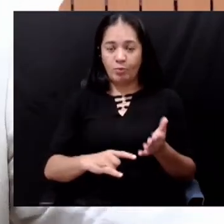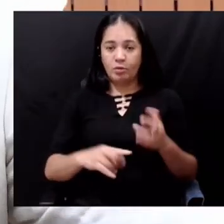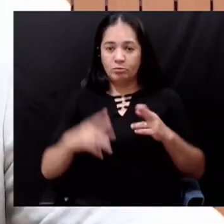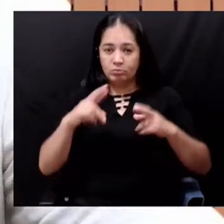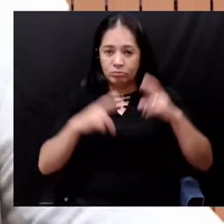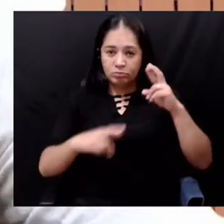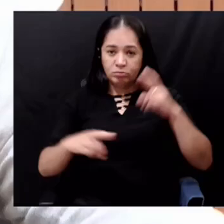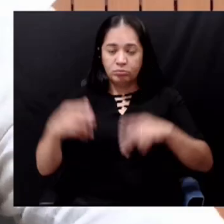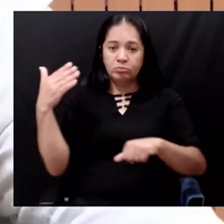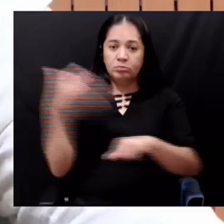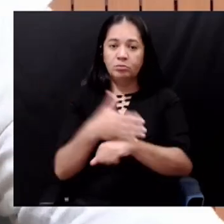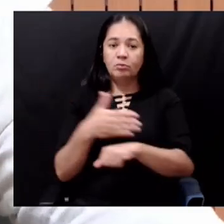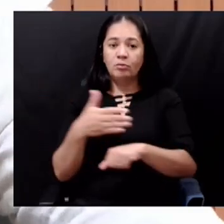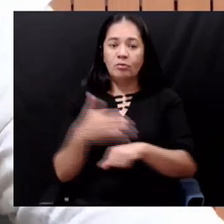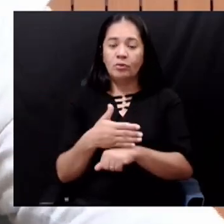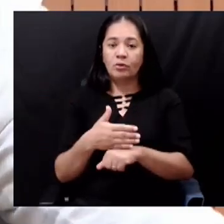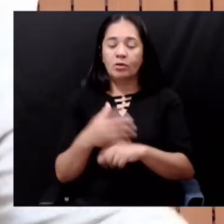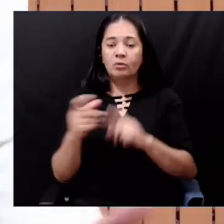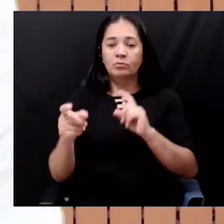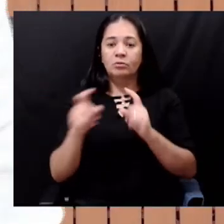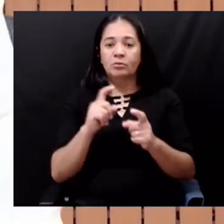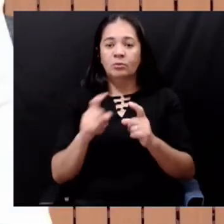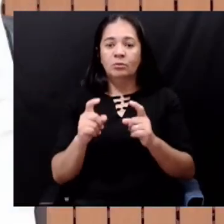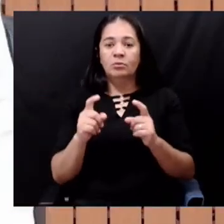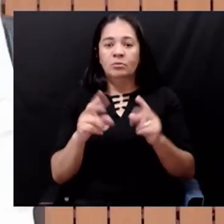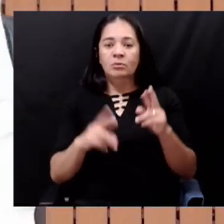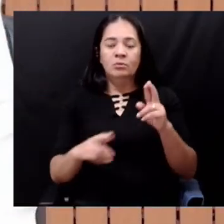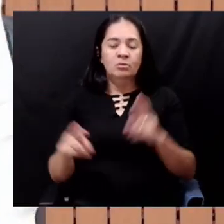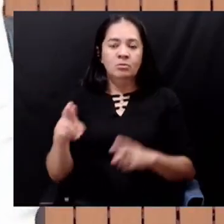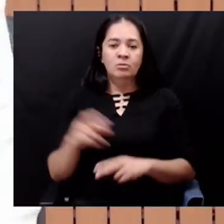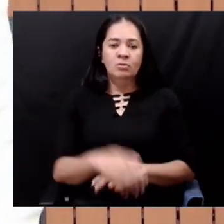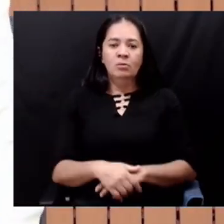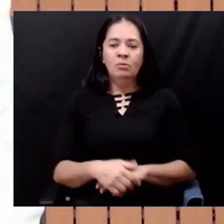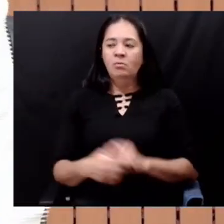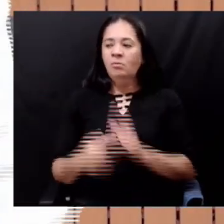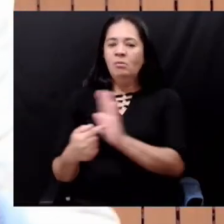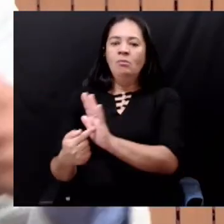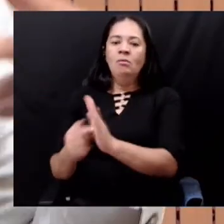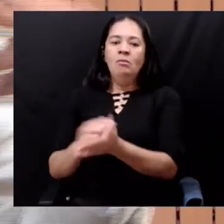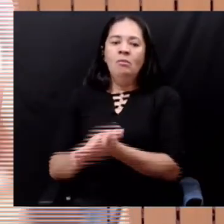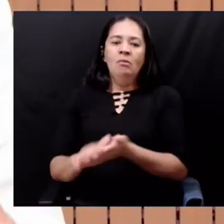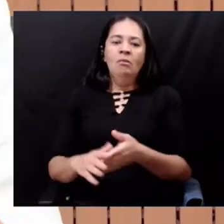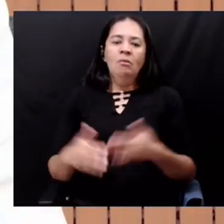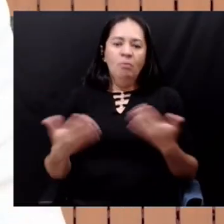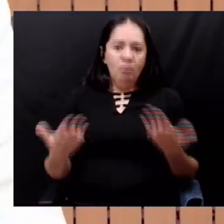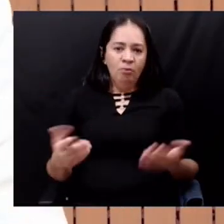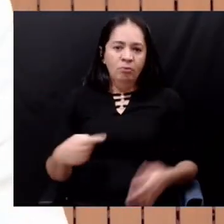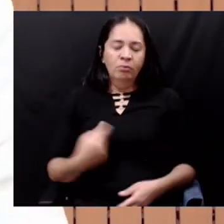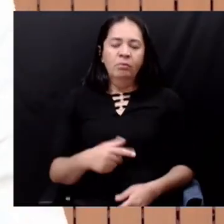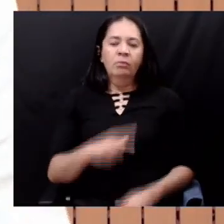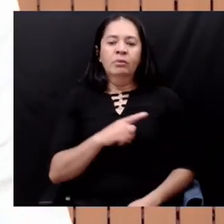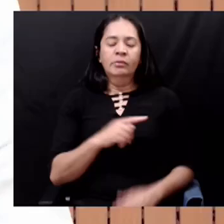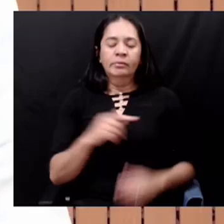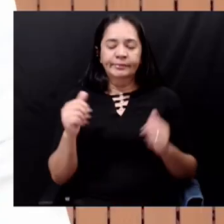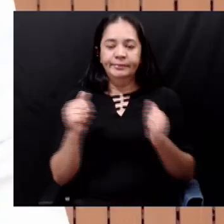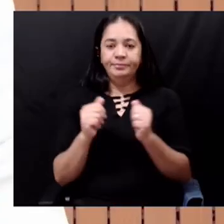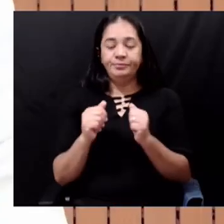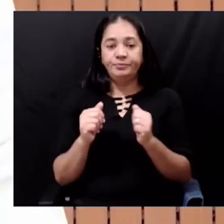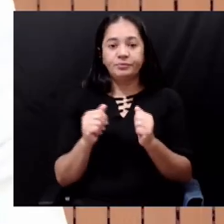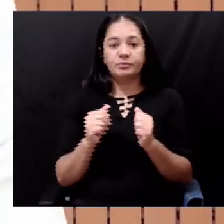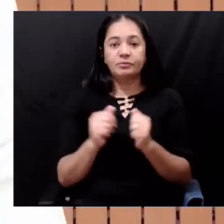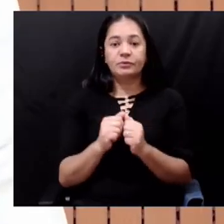de reuniões de monitoramento. Então, nós temos mecanismos de, junto com a Fiocruz, cortar isso antes que